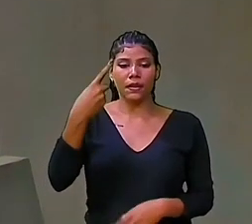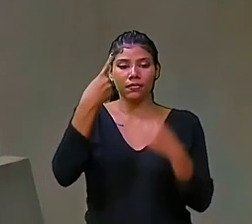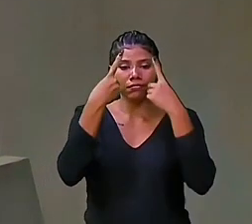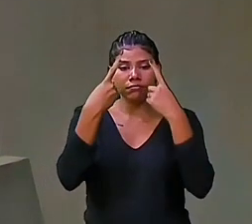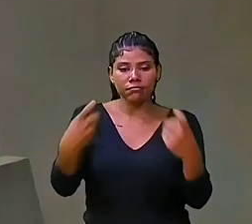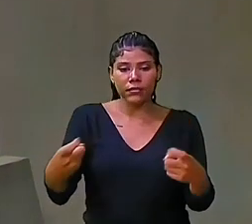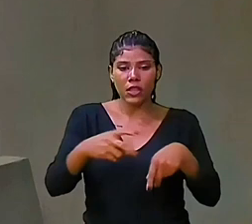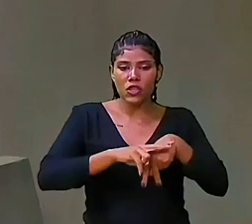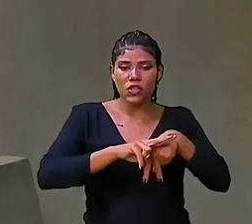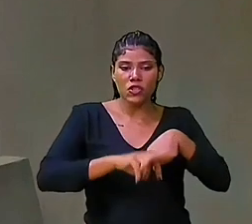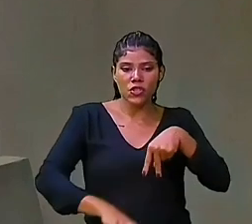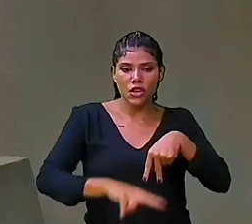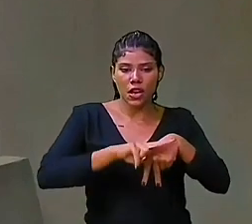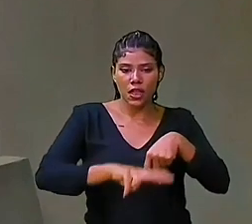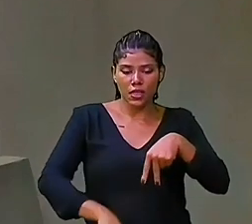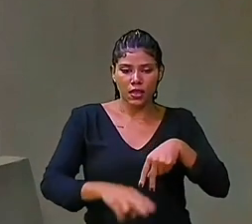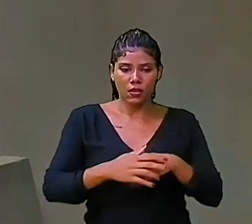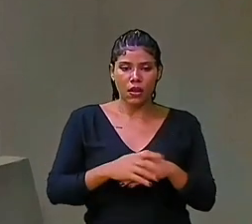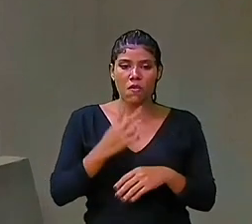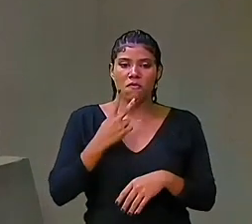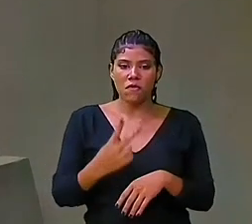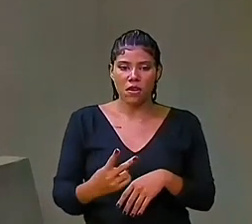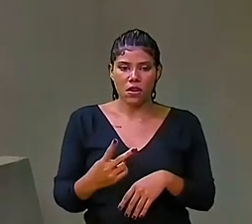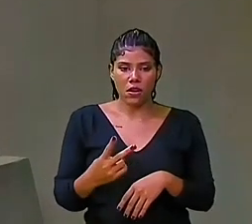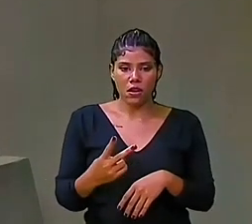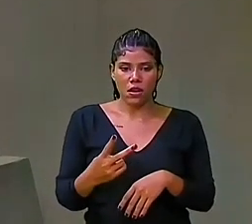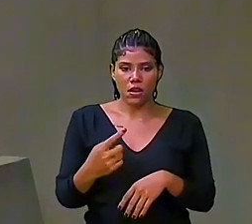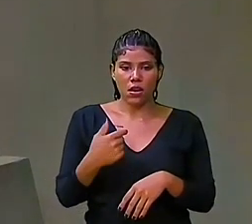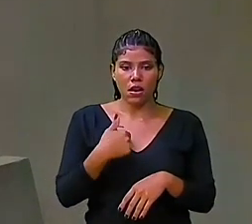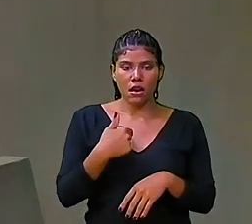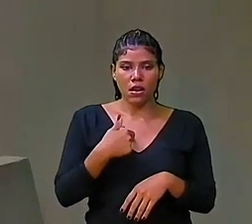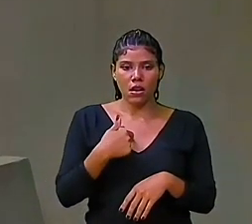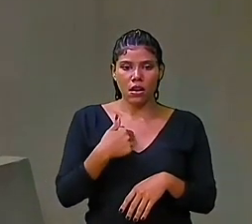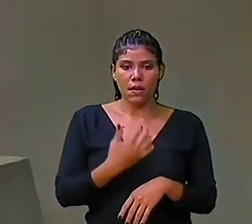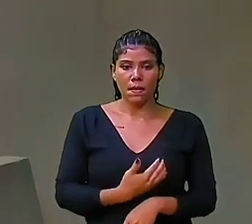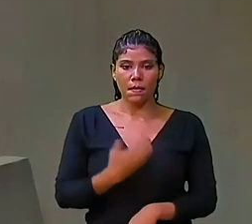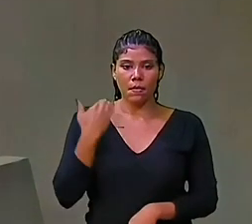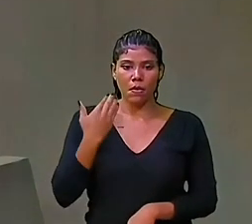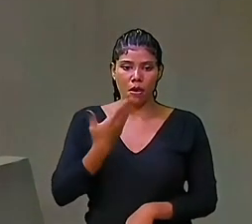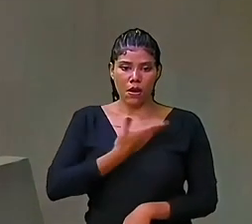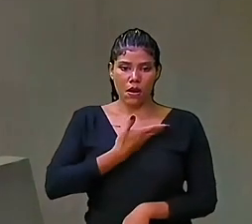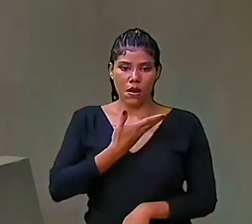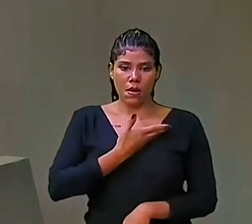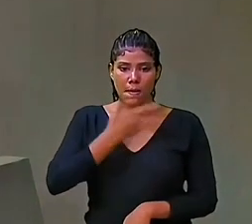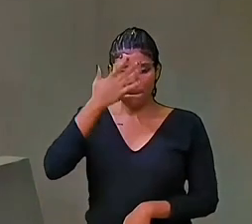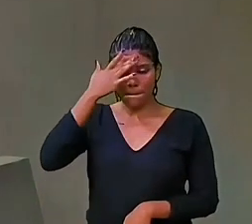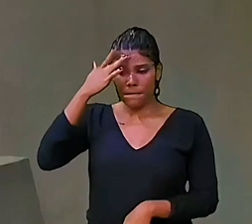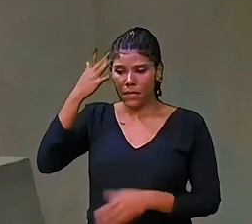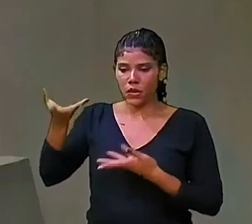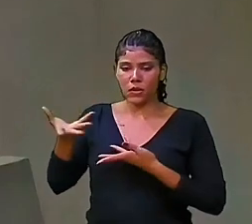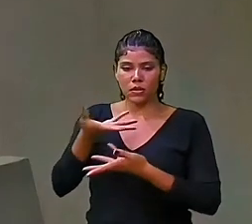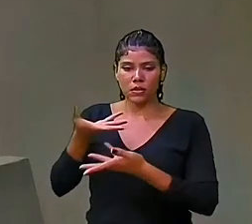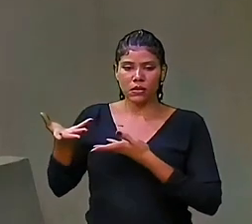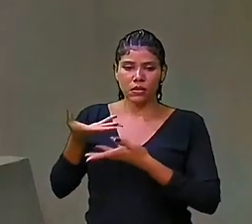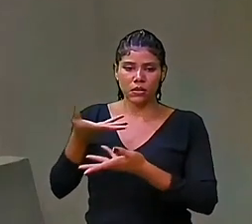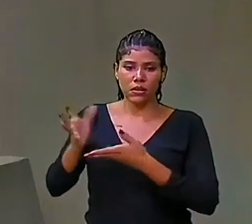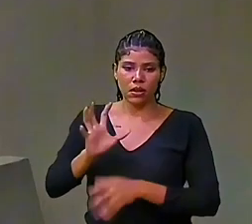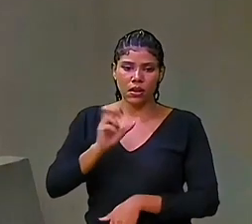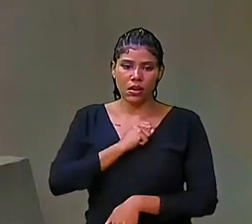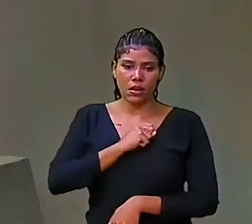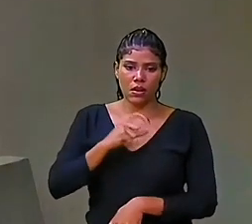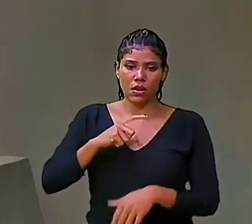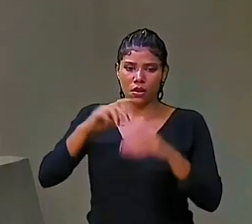E eu falo aqui com muito pesar no coração. Eu perdi uma amiga, uma pessoa do meu relacionamento e que eu tinha